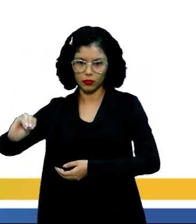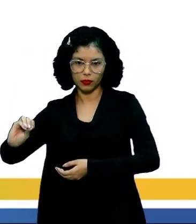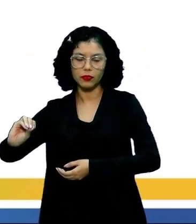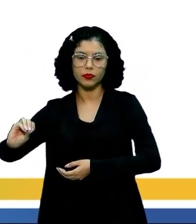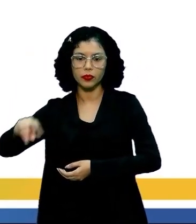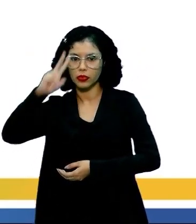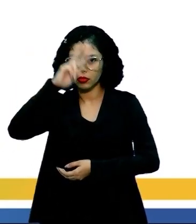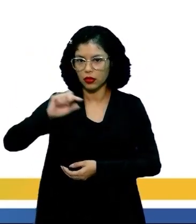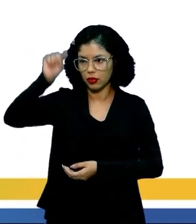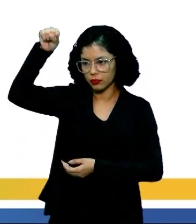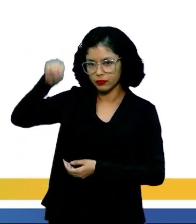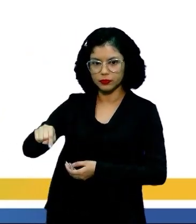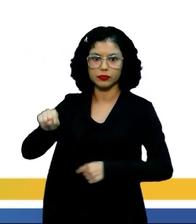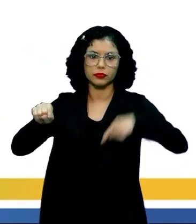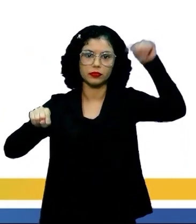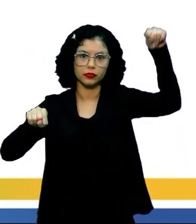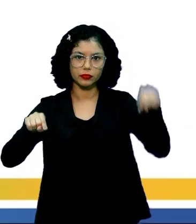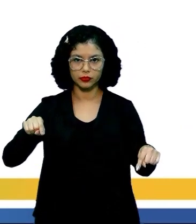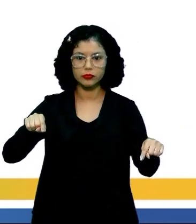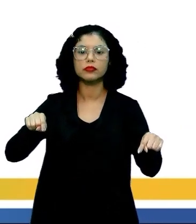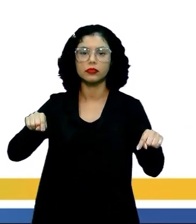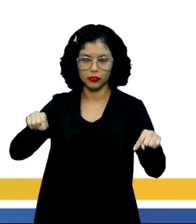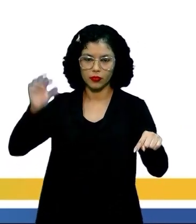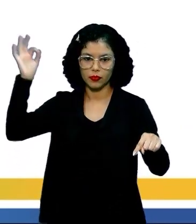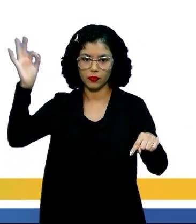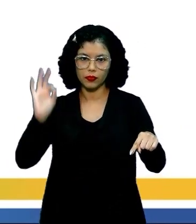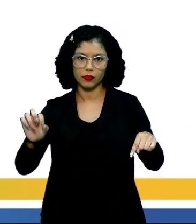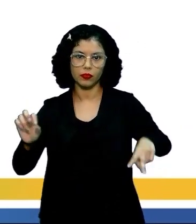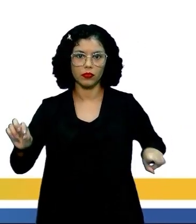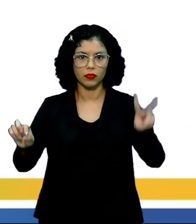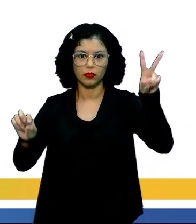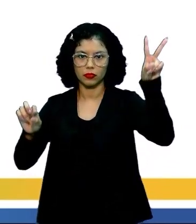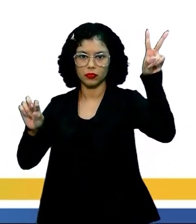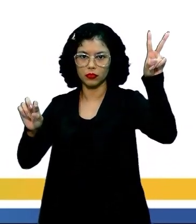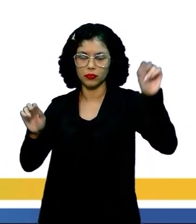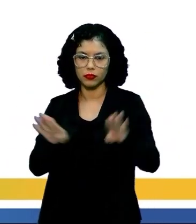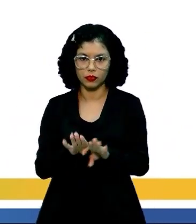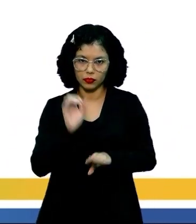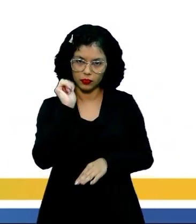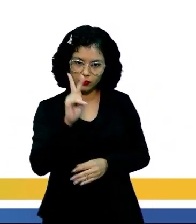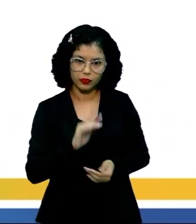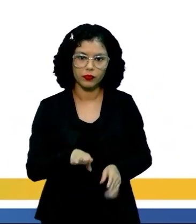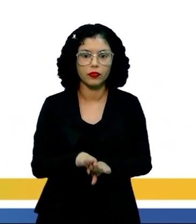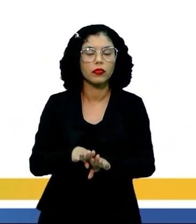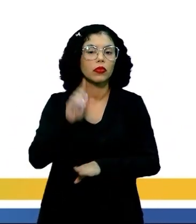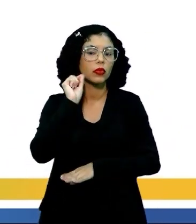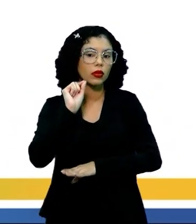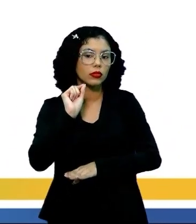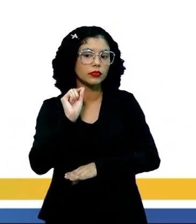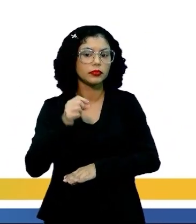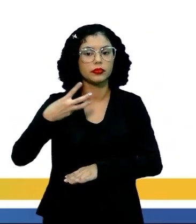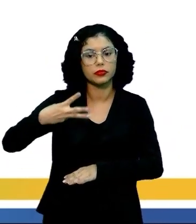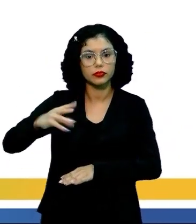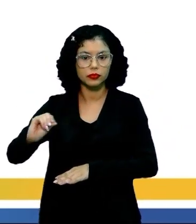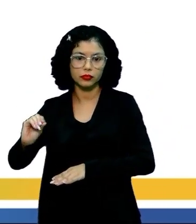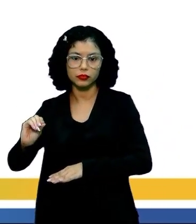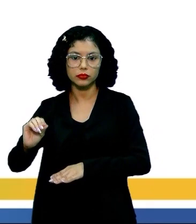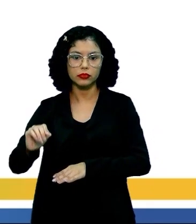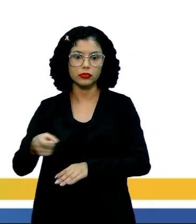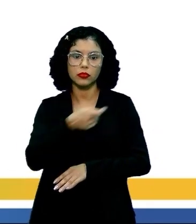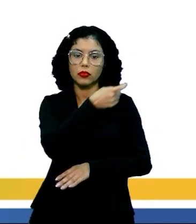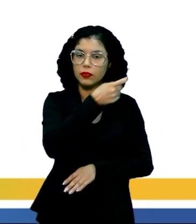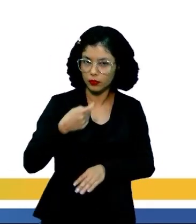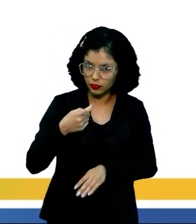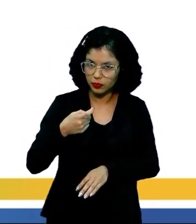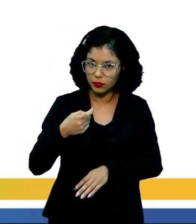coisa, porcentagem embaixo de porcentagem, número embaixo de número, beleza? E o que eu quero? 30% equivale